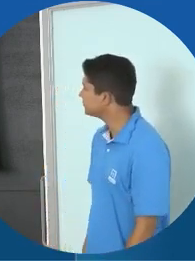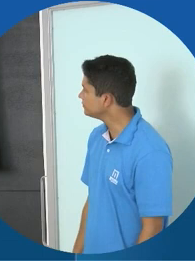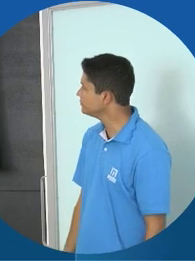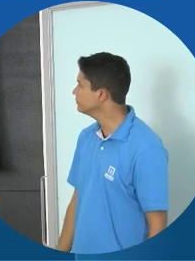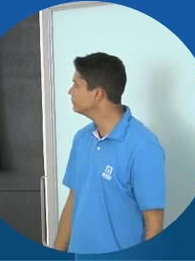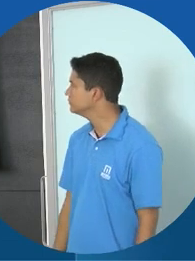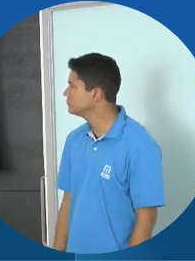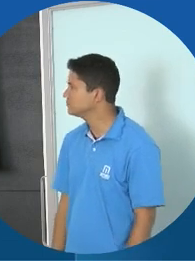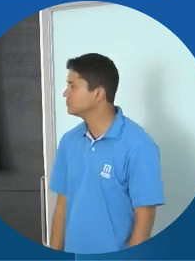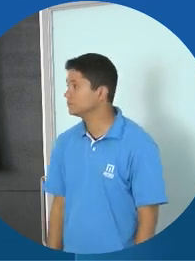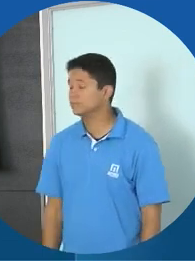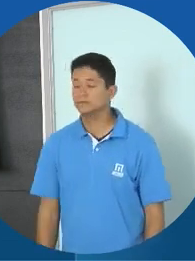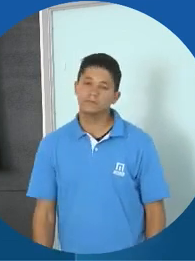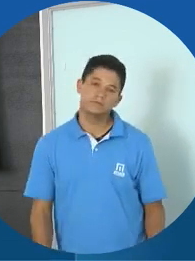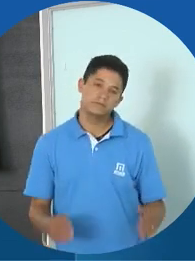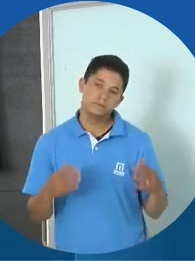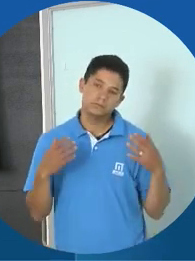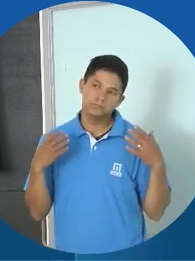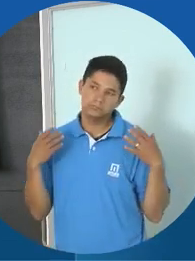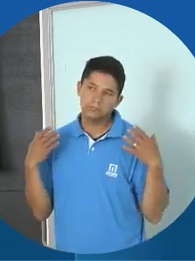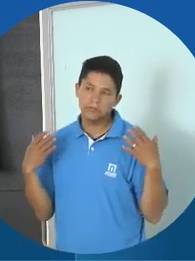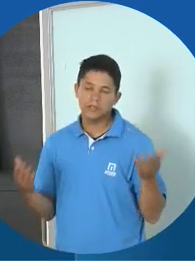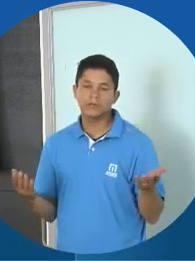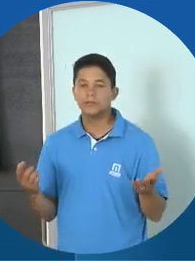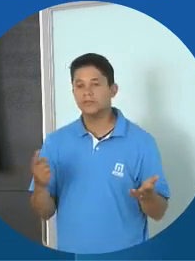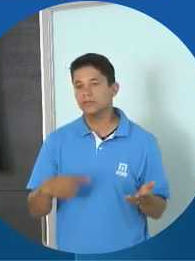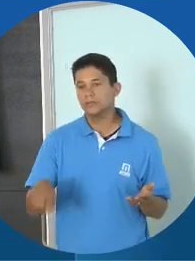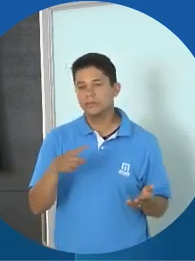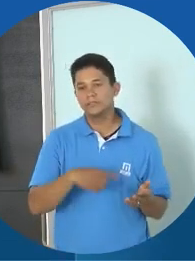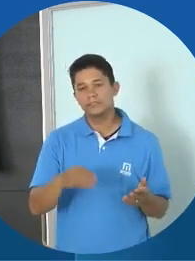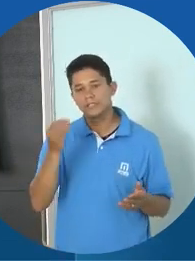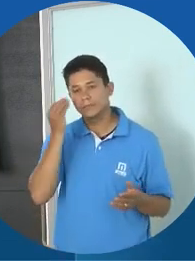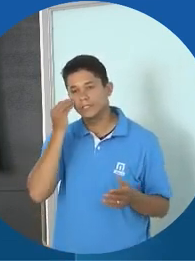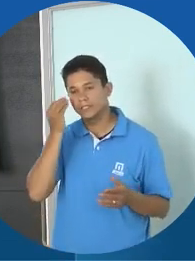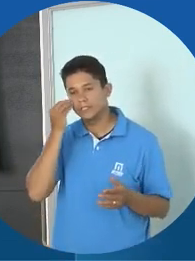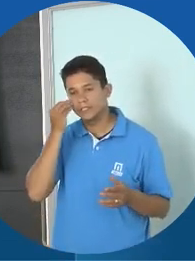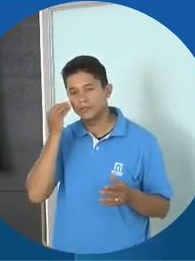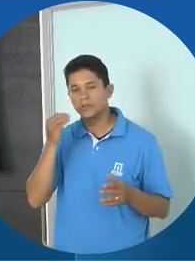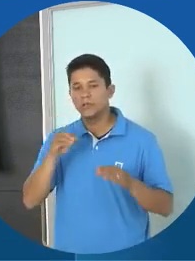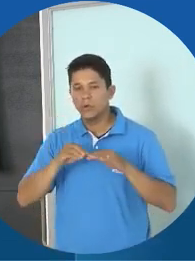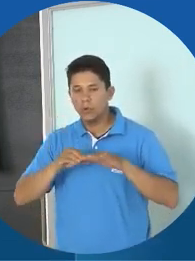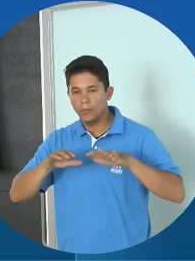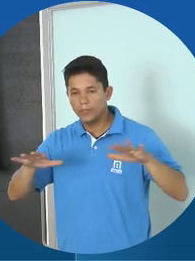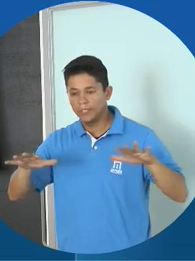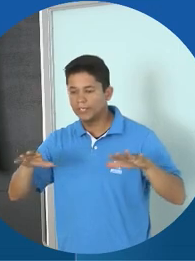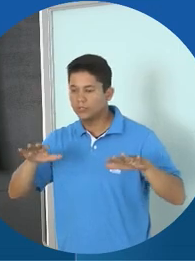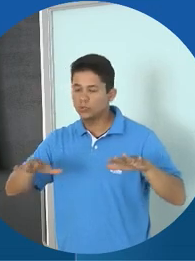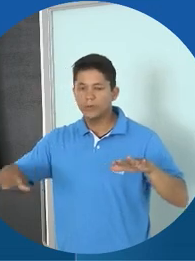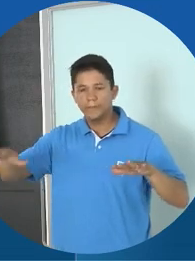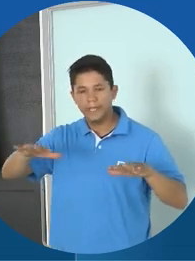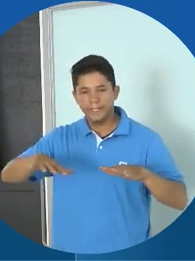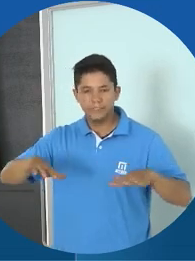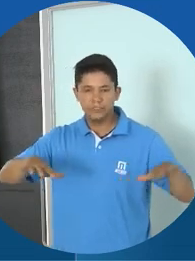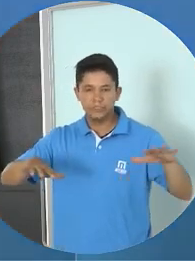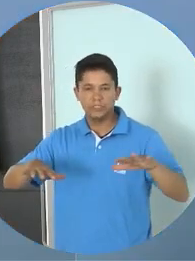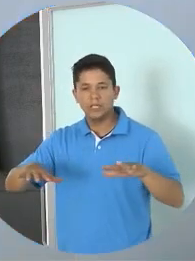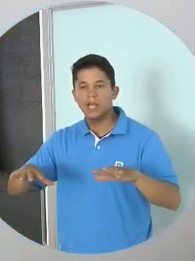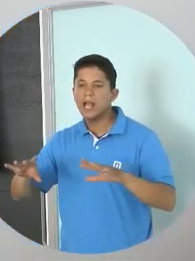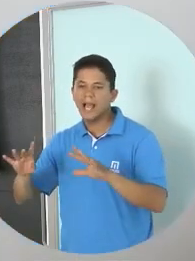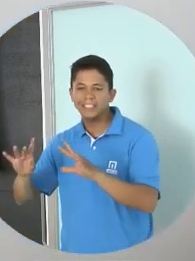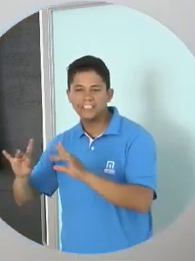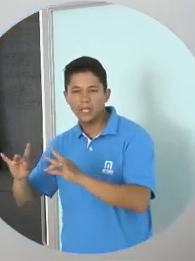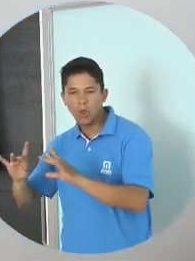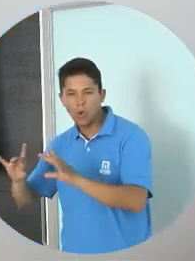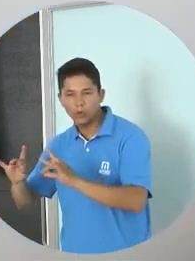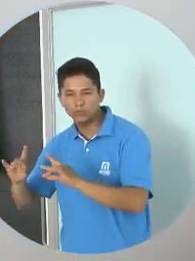Então, assim, nós estamos tentando cobrir todos os ambientes, desde o material argiloso, desde o material